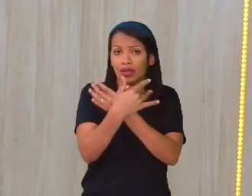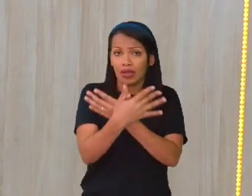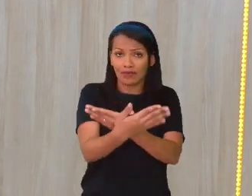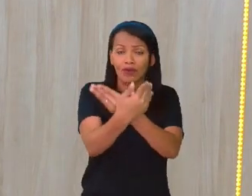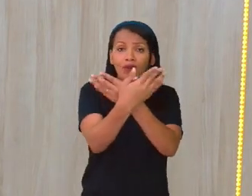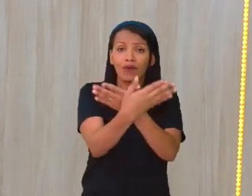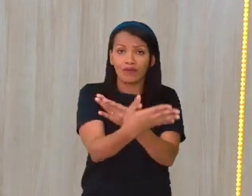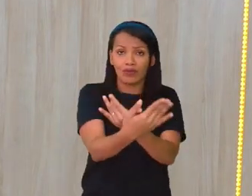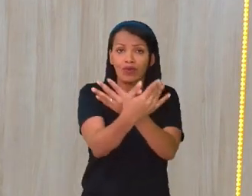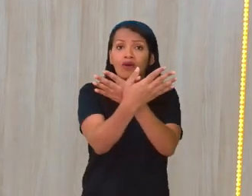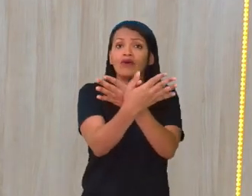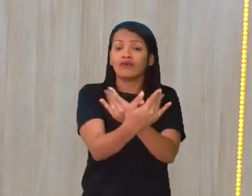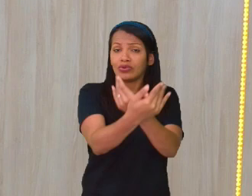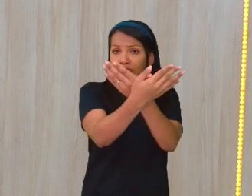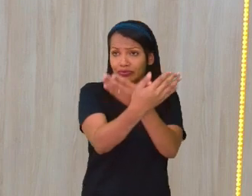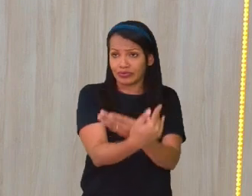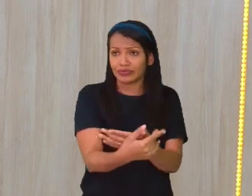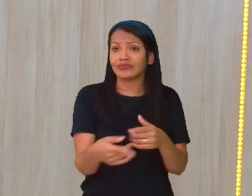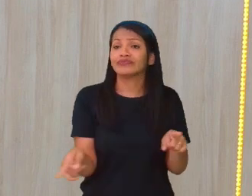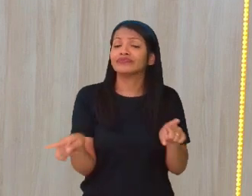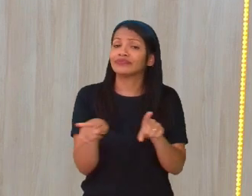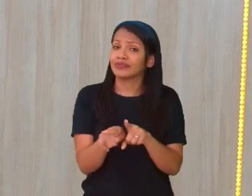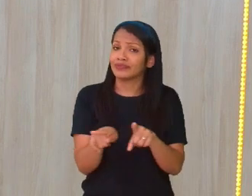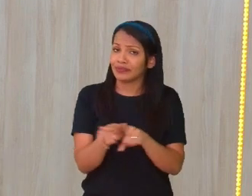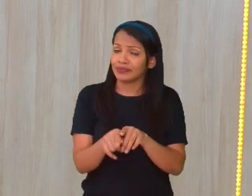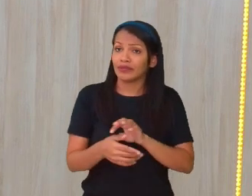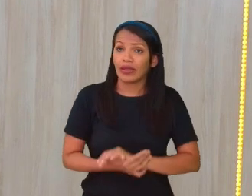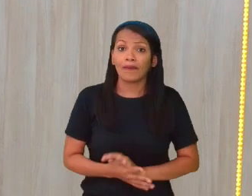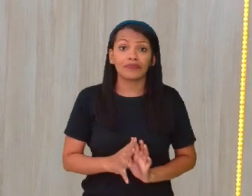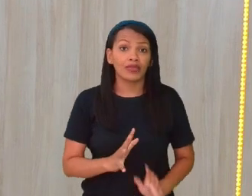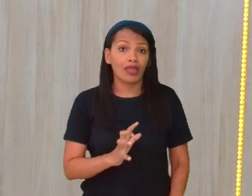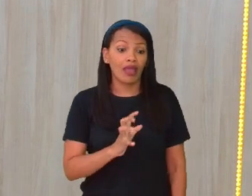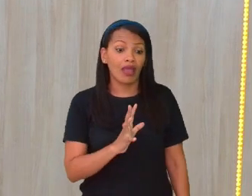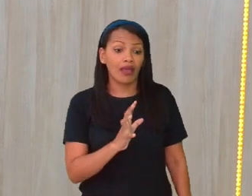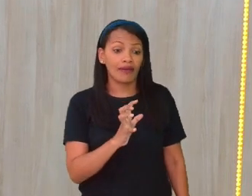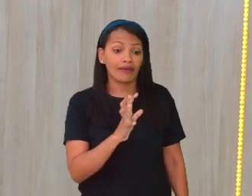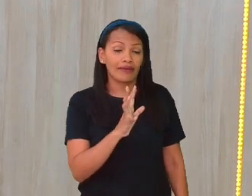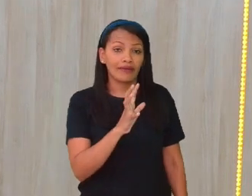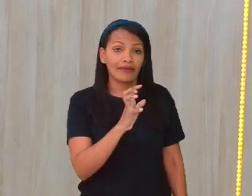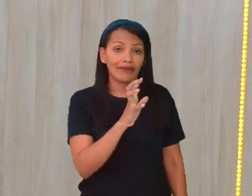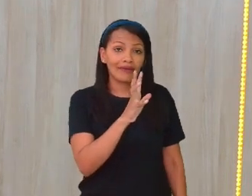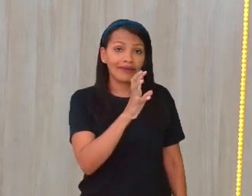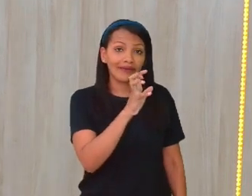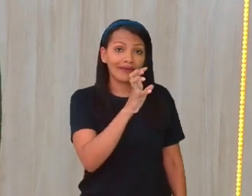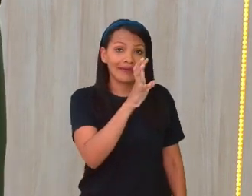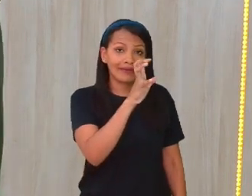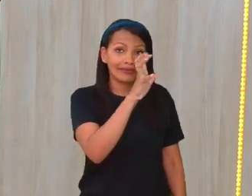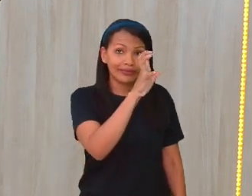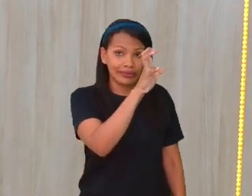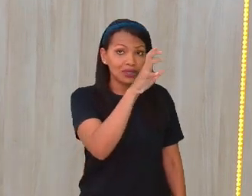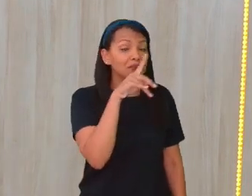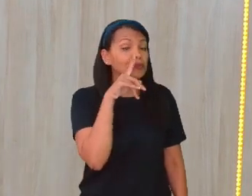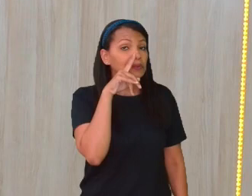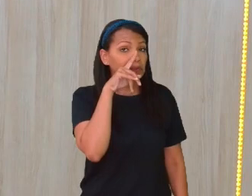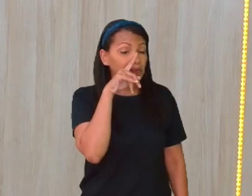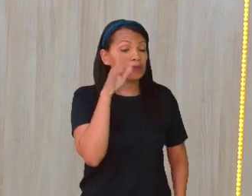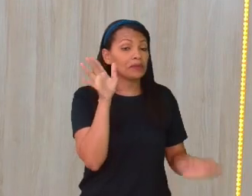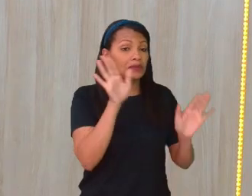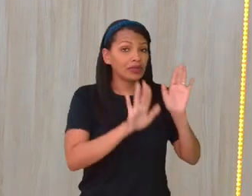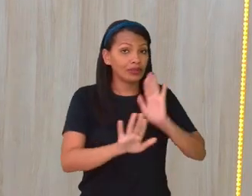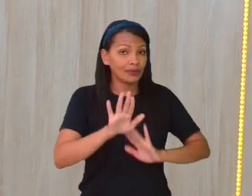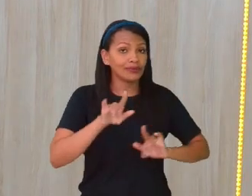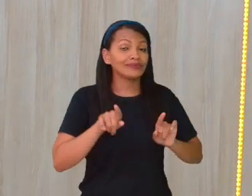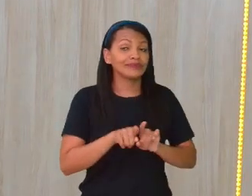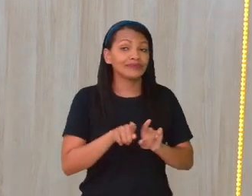é um animal invertebrado, que ela é um inseto. A aranha, que é um animal peçonhento, tem cuidado com a aranha. E por